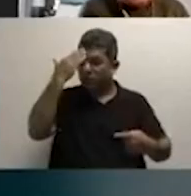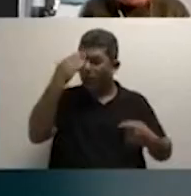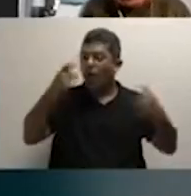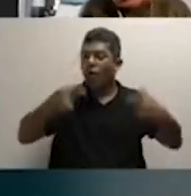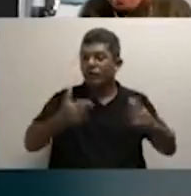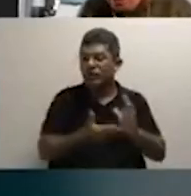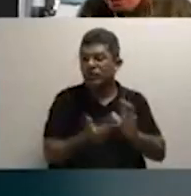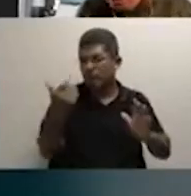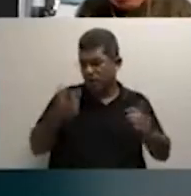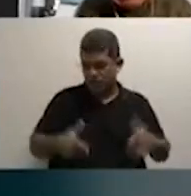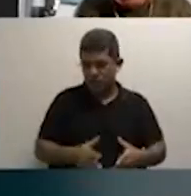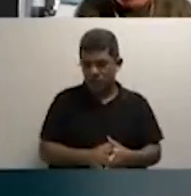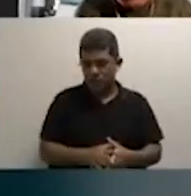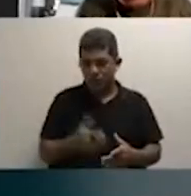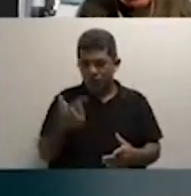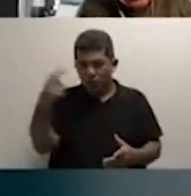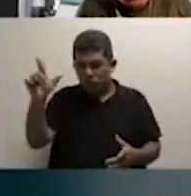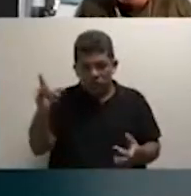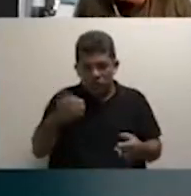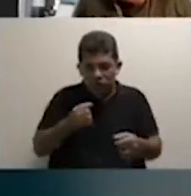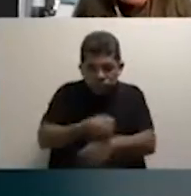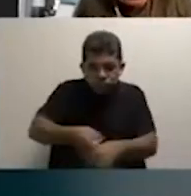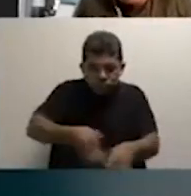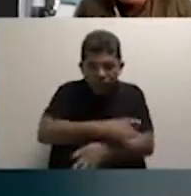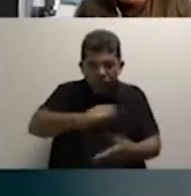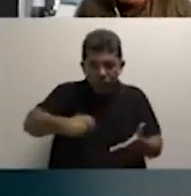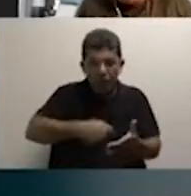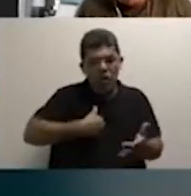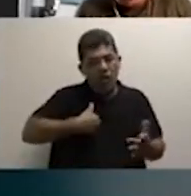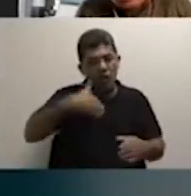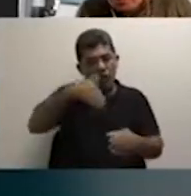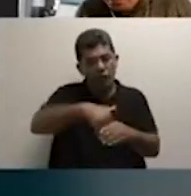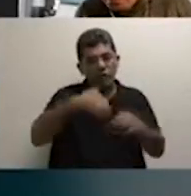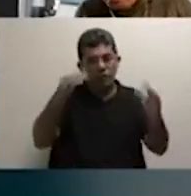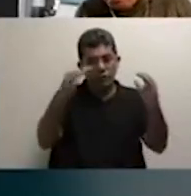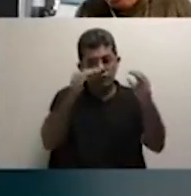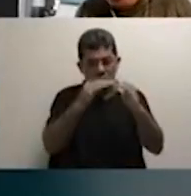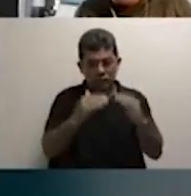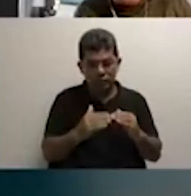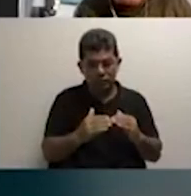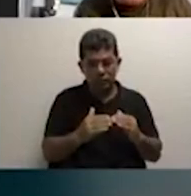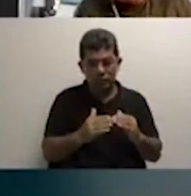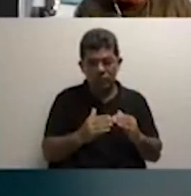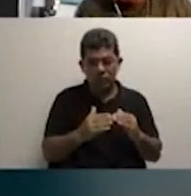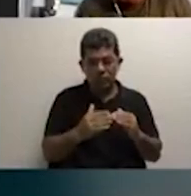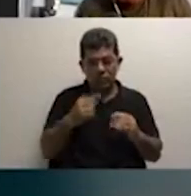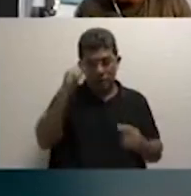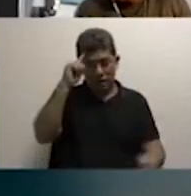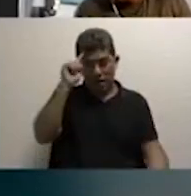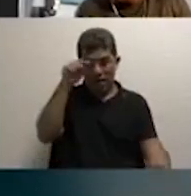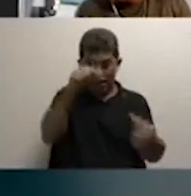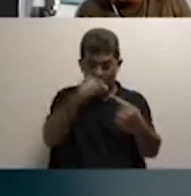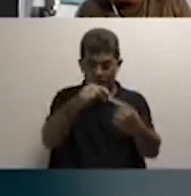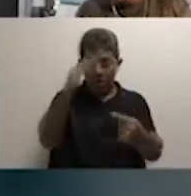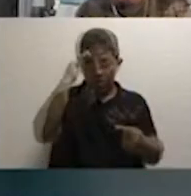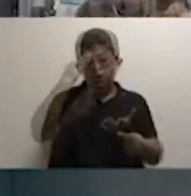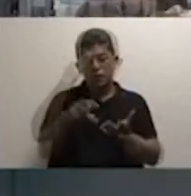Os parlamentares começaram discutindo sobre as emendas propostas. Ao todo, foram 46.